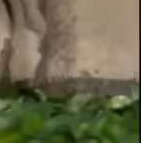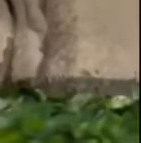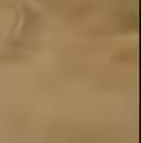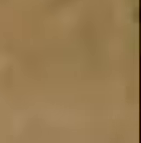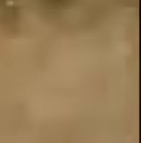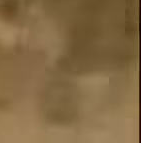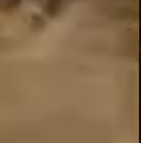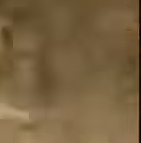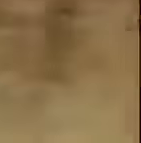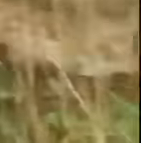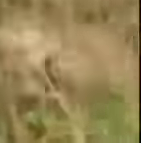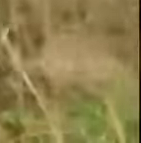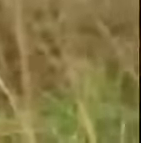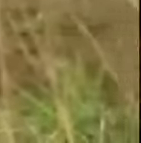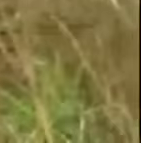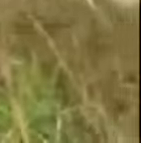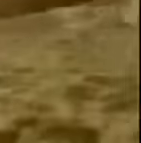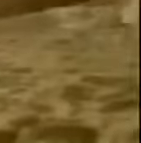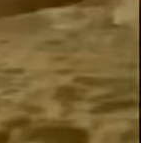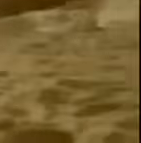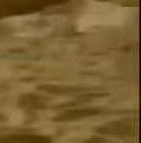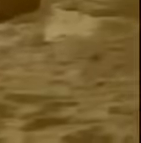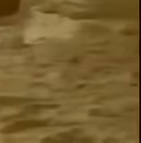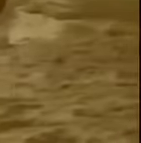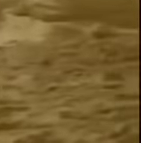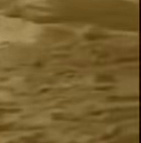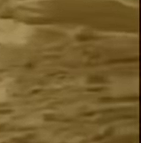abre espaço para a vida selvagem.